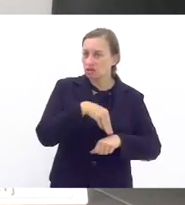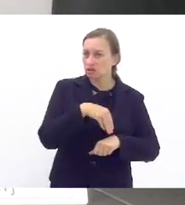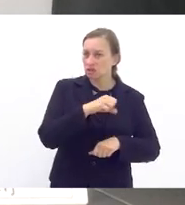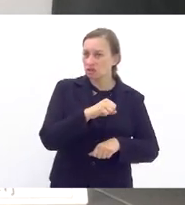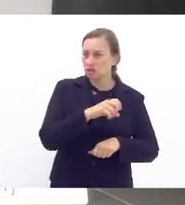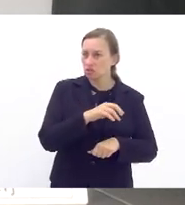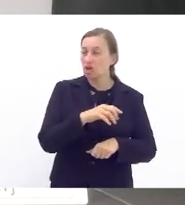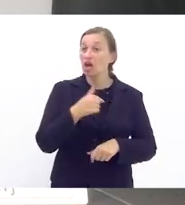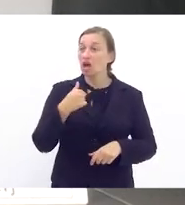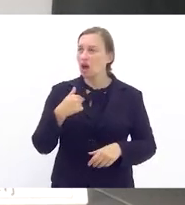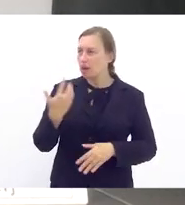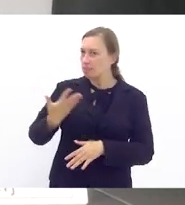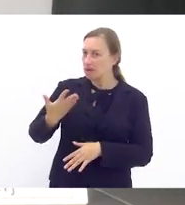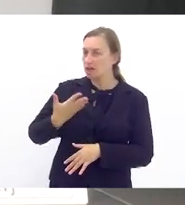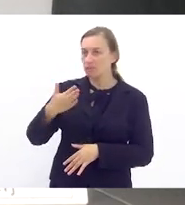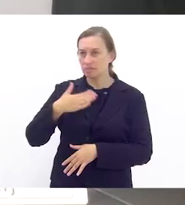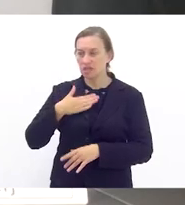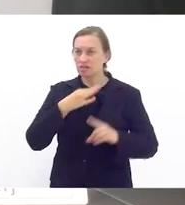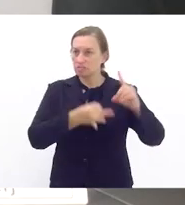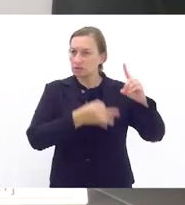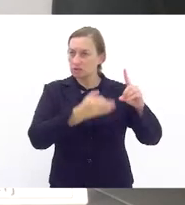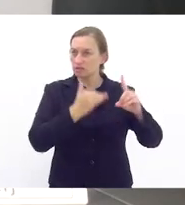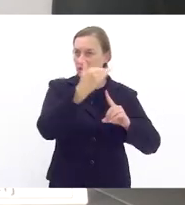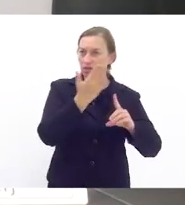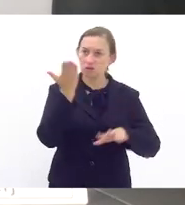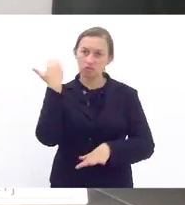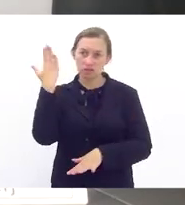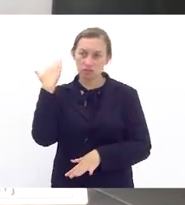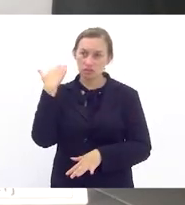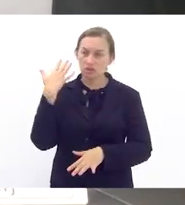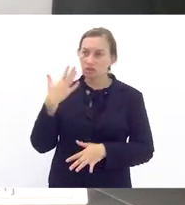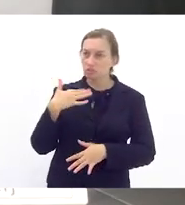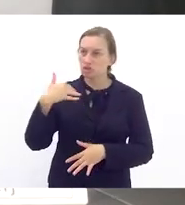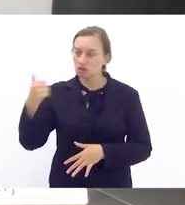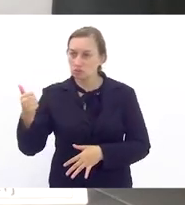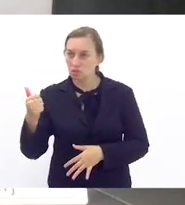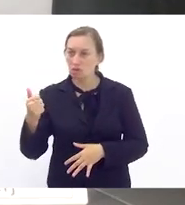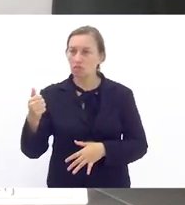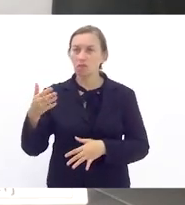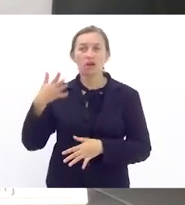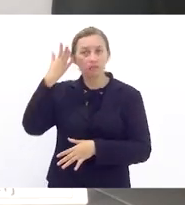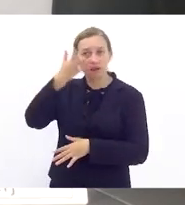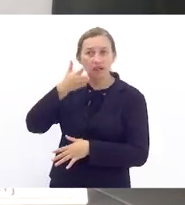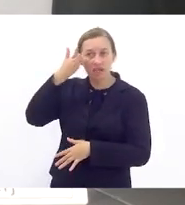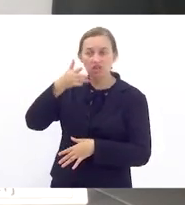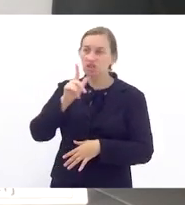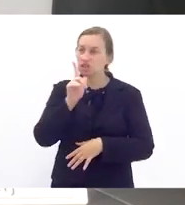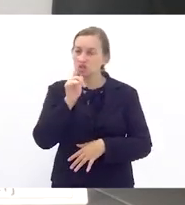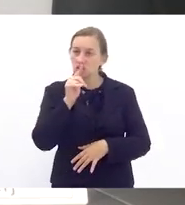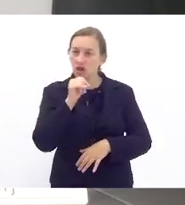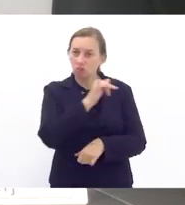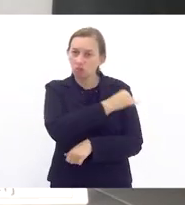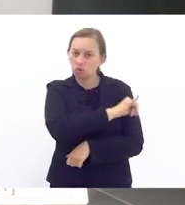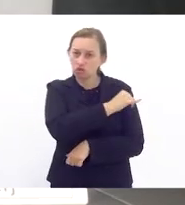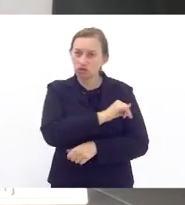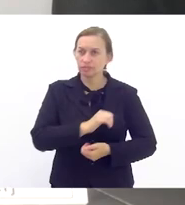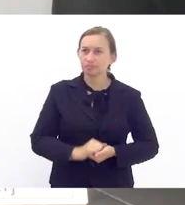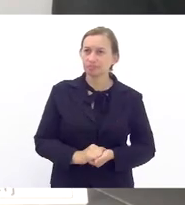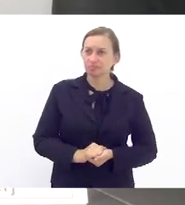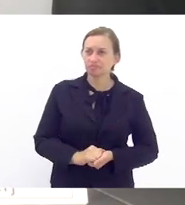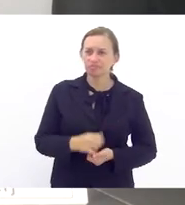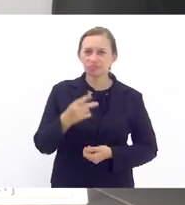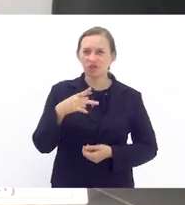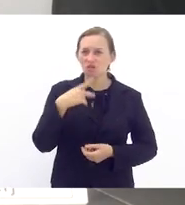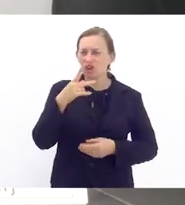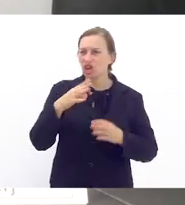que ela era desembargadora na época, e me convidou para fazer uma palestra sobre água no Rio de Janeiro. E eu falei com